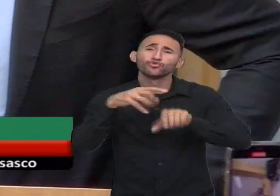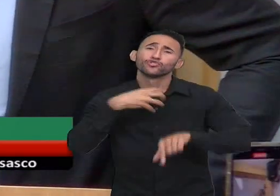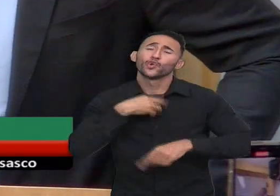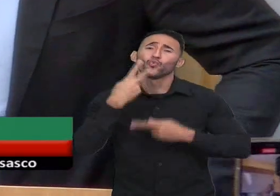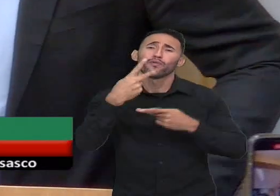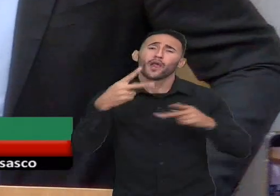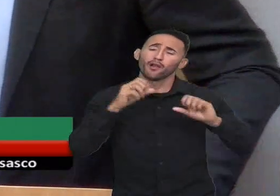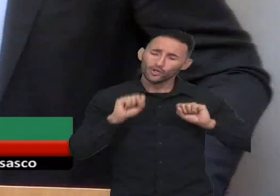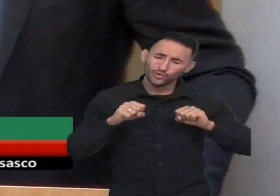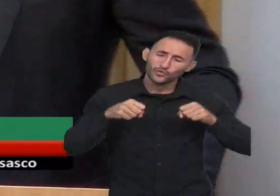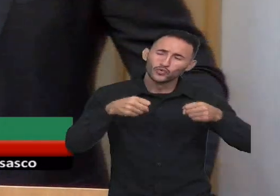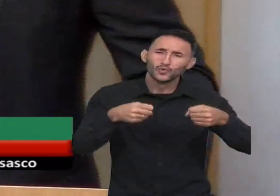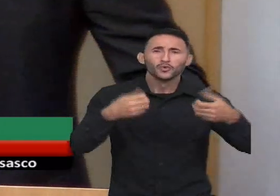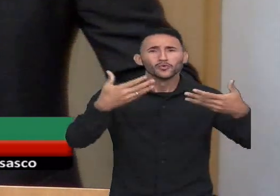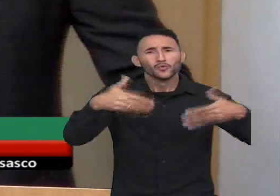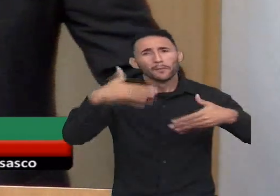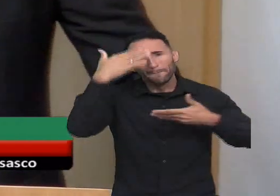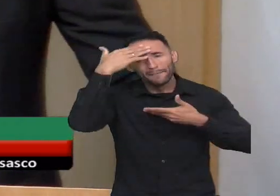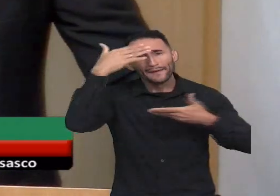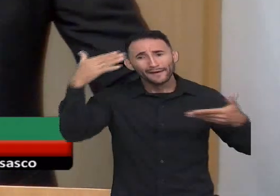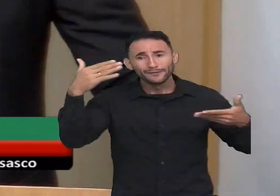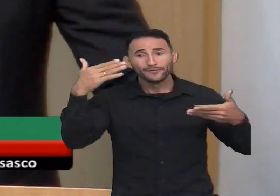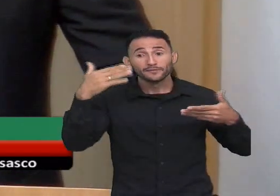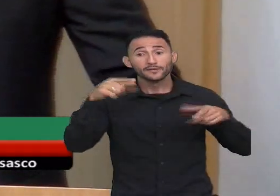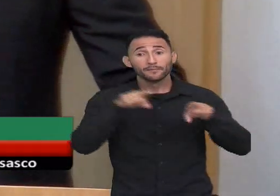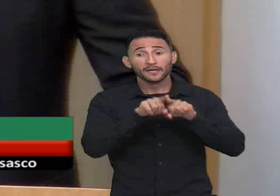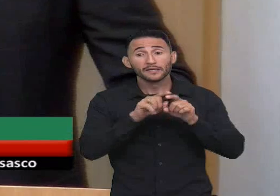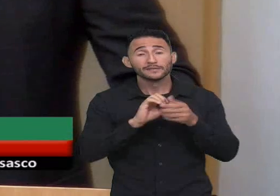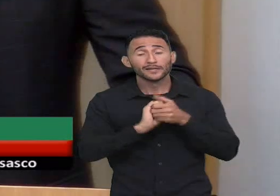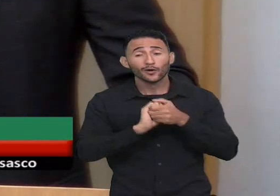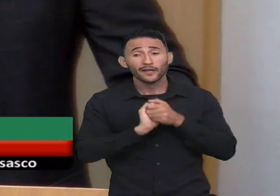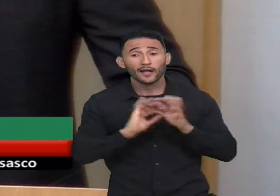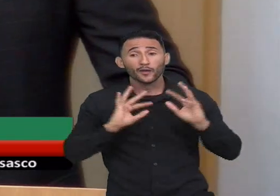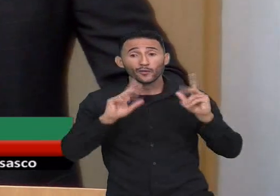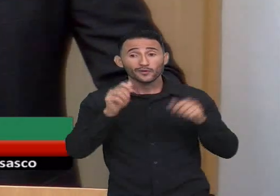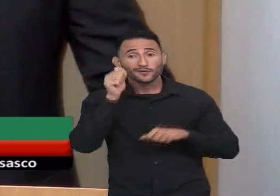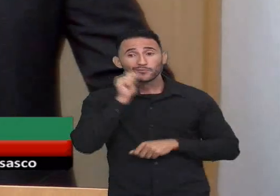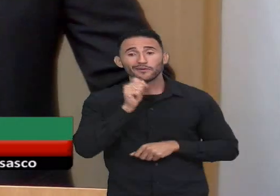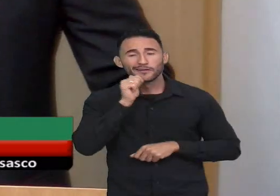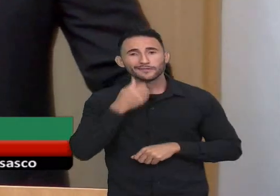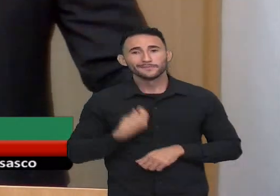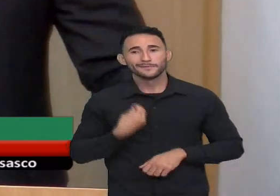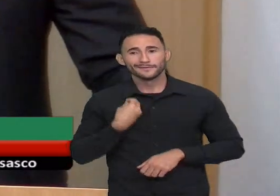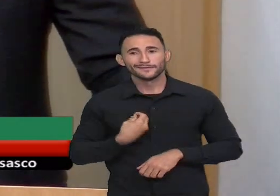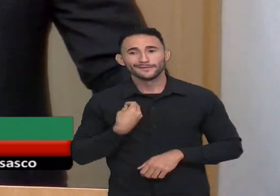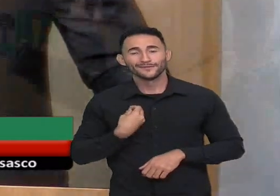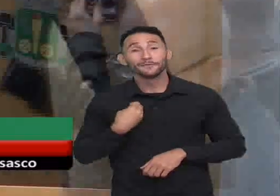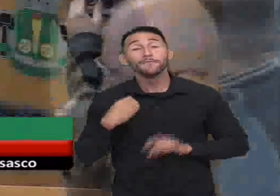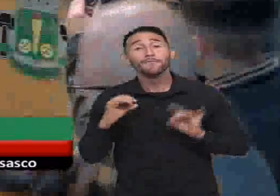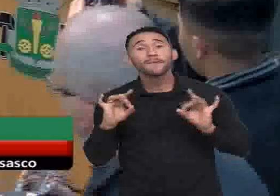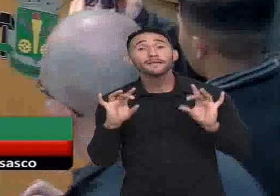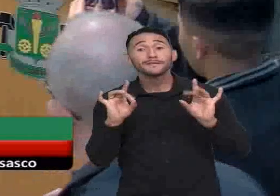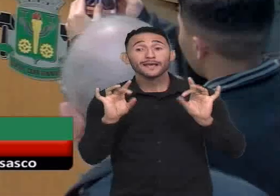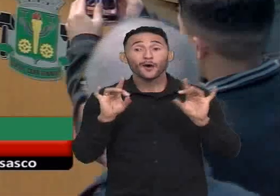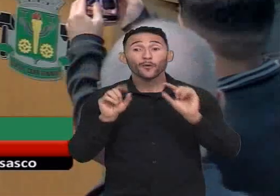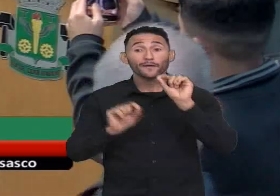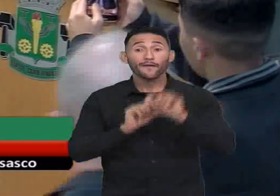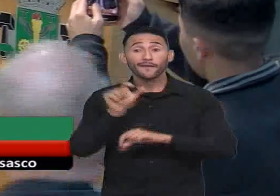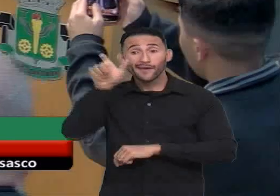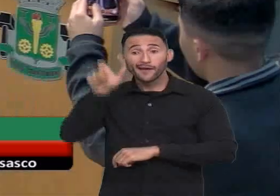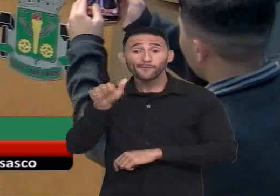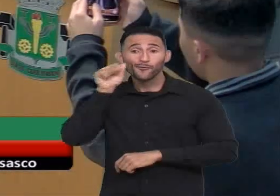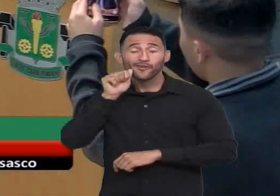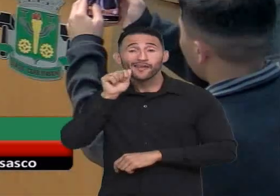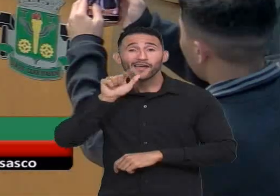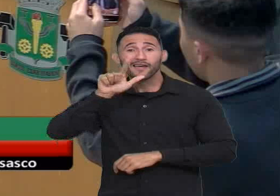aqui, deputado. Quero também saudar todas as mulheres aqui presentes, em especial aí a esposa do Levi, que